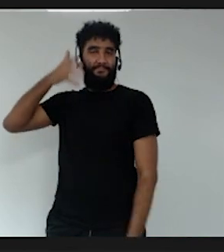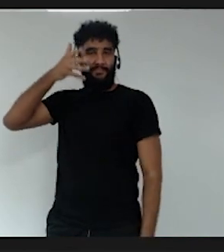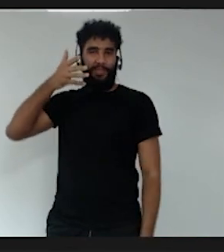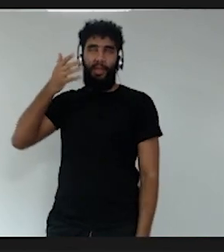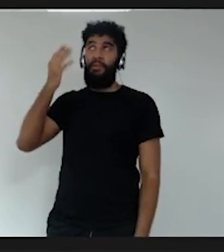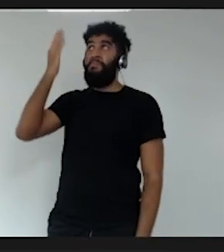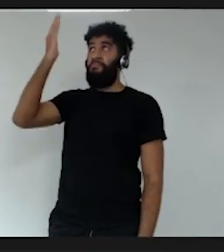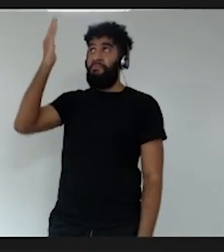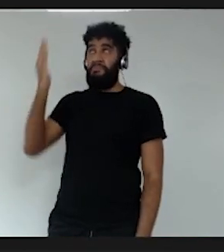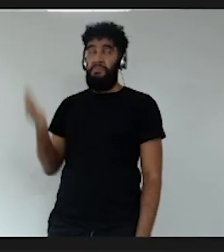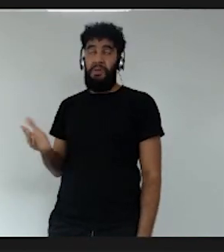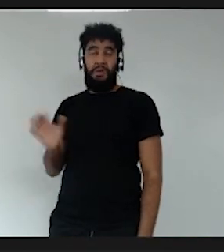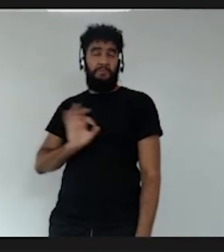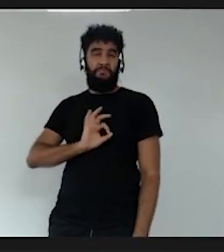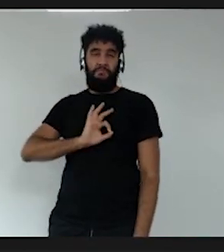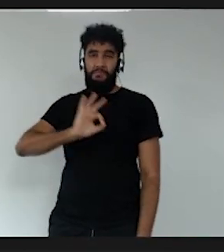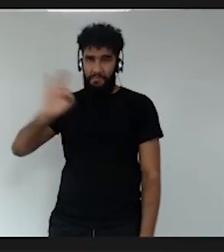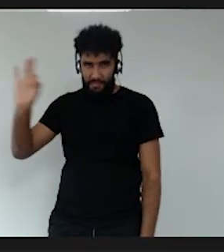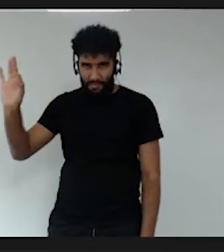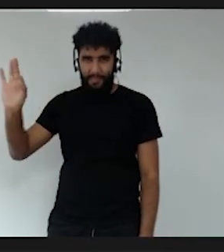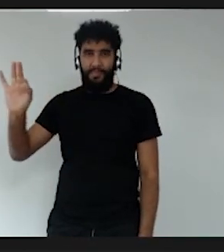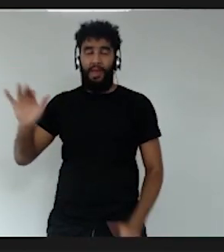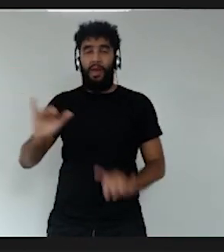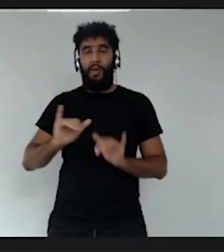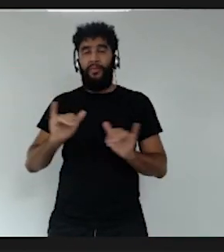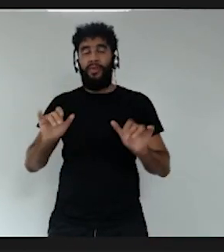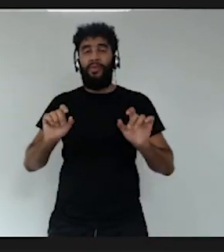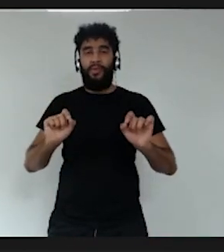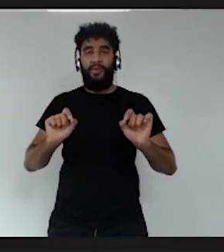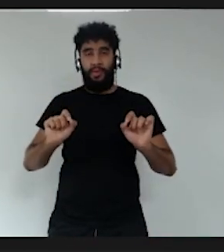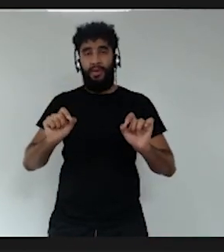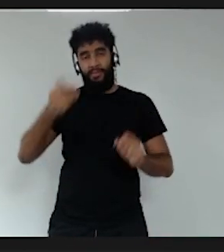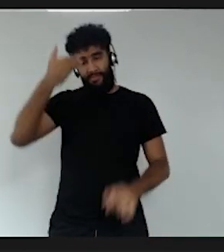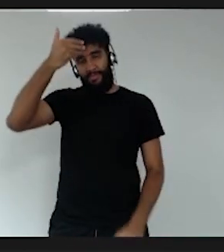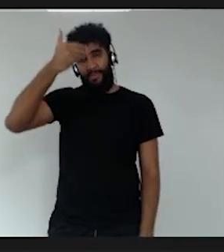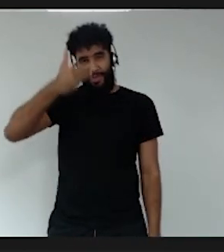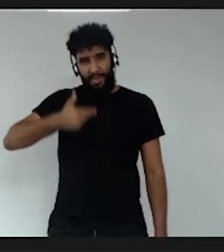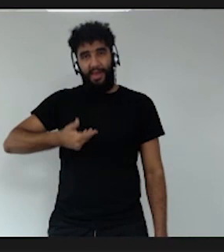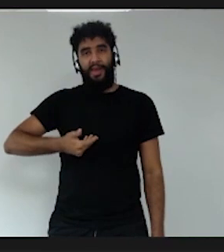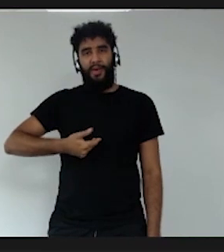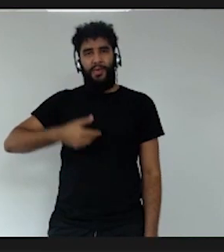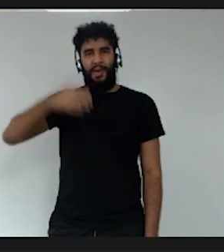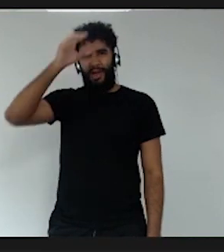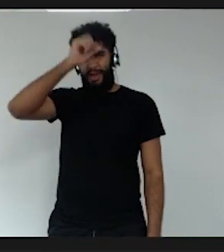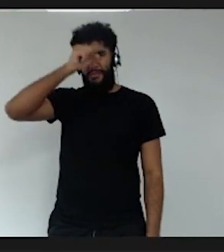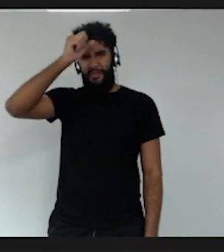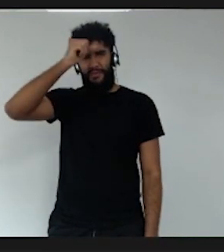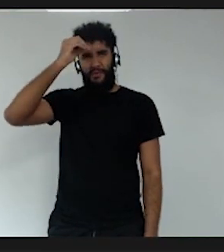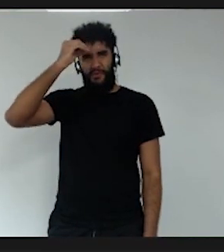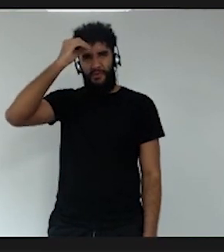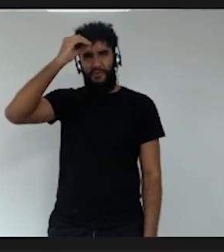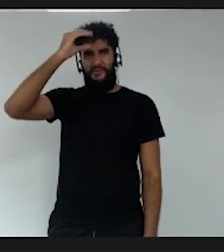ilustres pessoas. Confesso que, pessoalmente, eu aprendi muito.